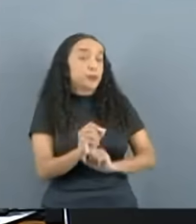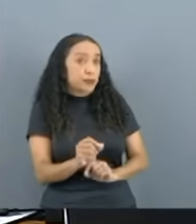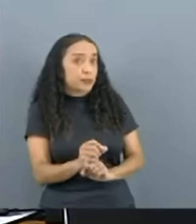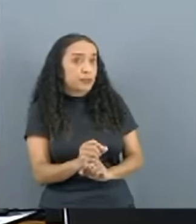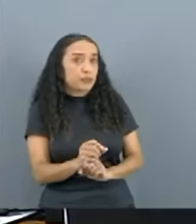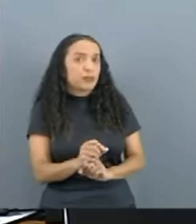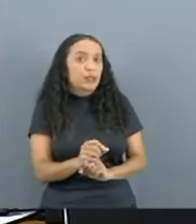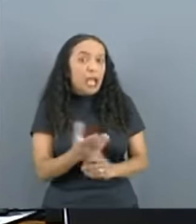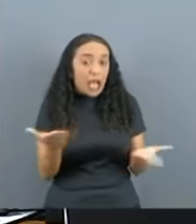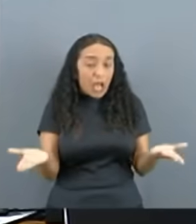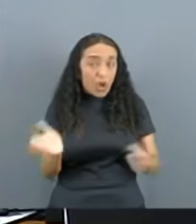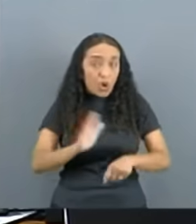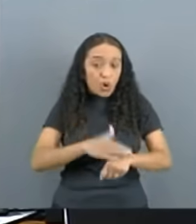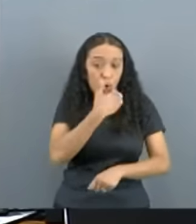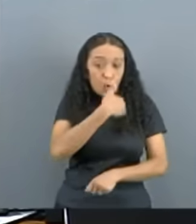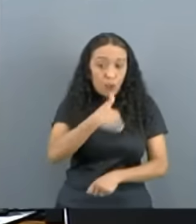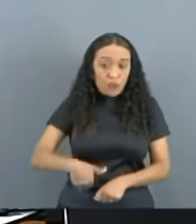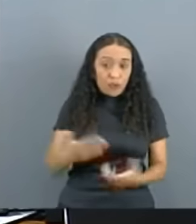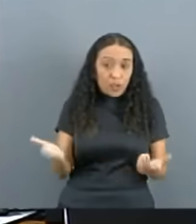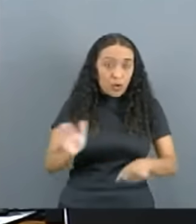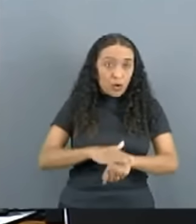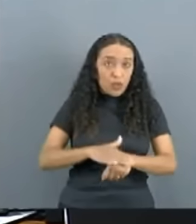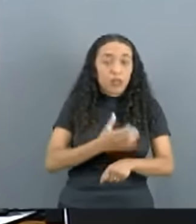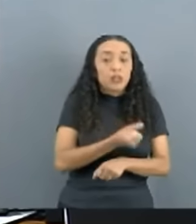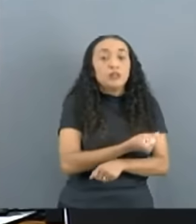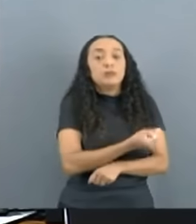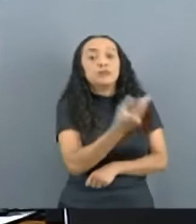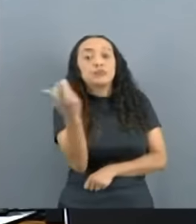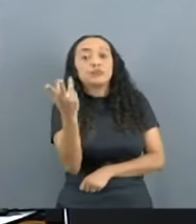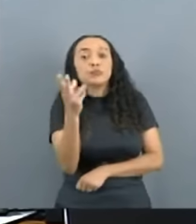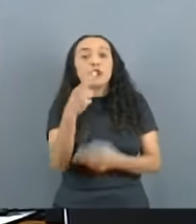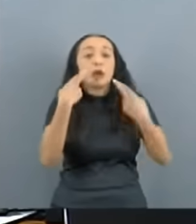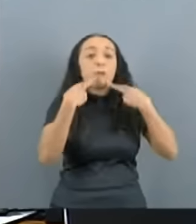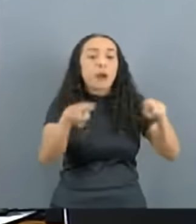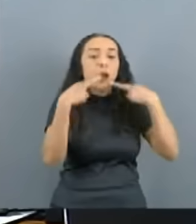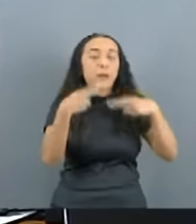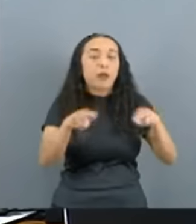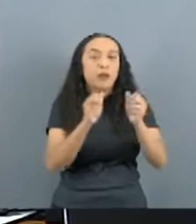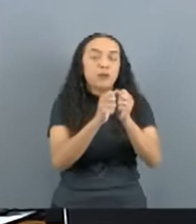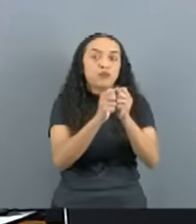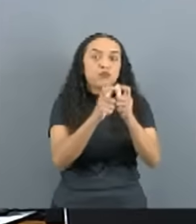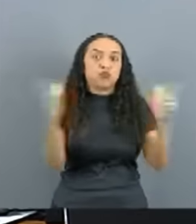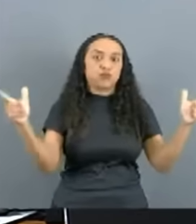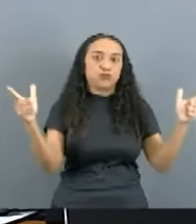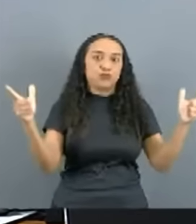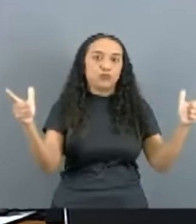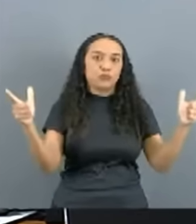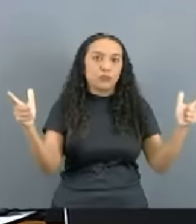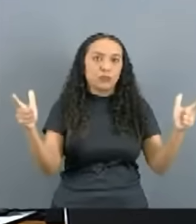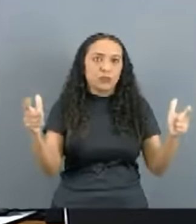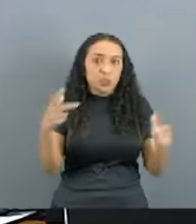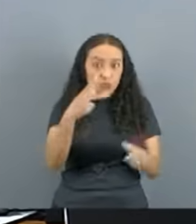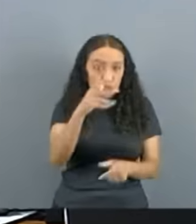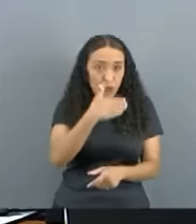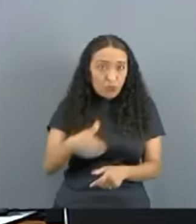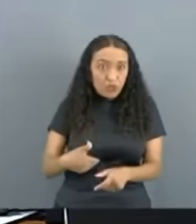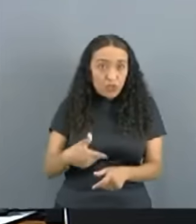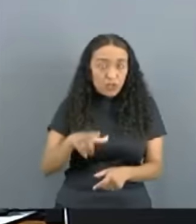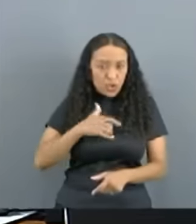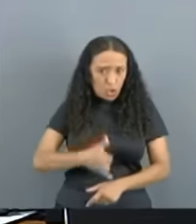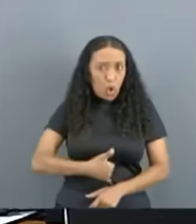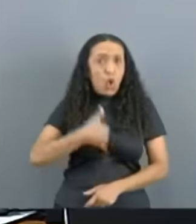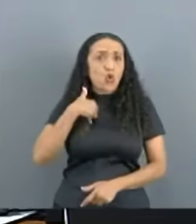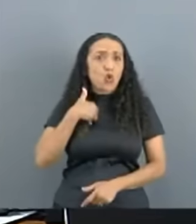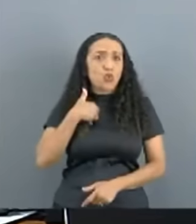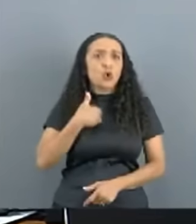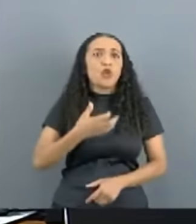já no atual governo, o número de reclamações explodiu no seu governo, no governo que o senhor tem orgulho